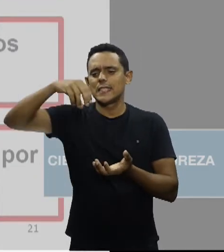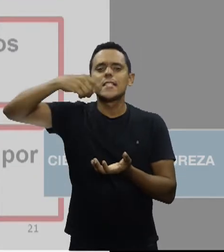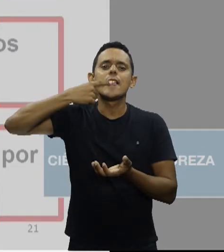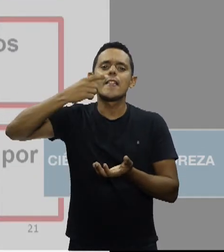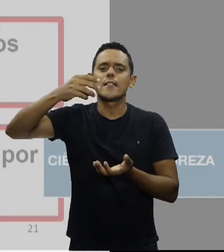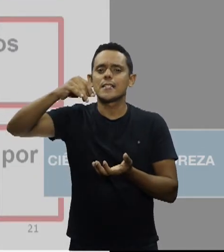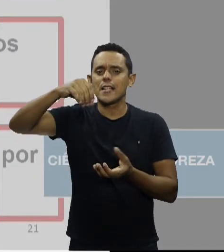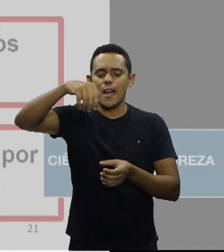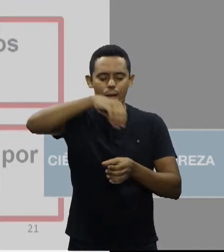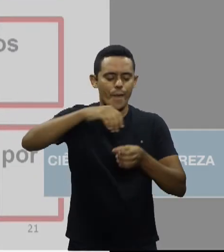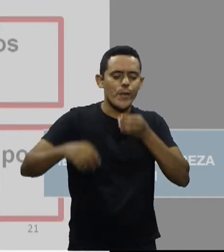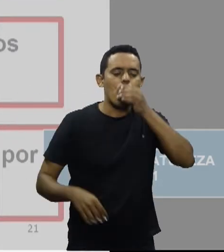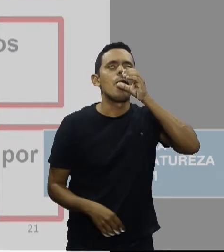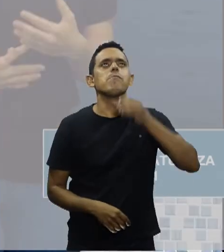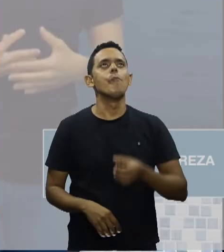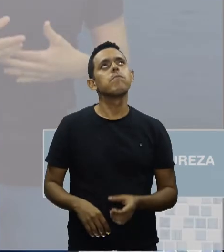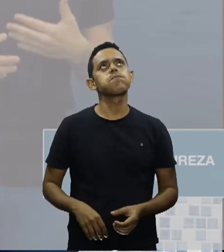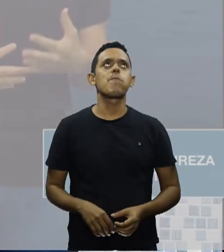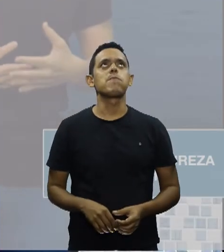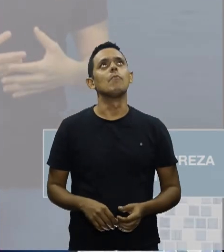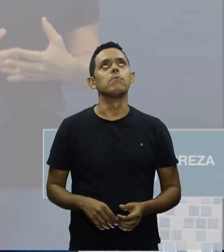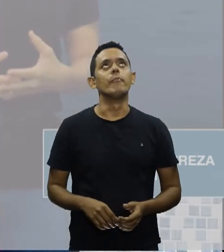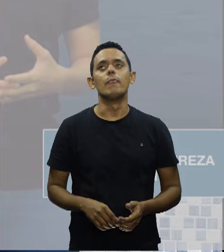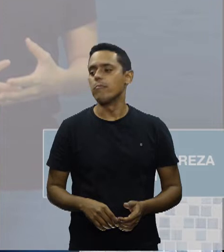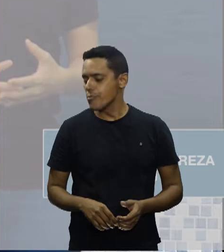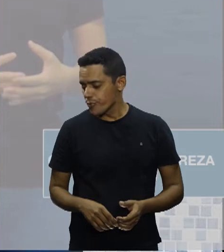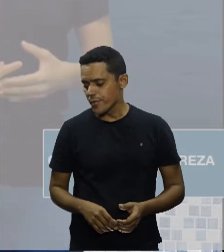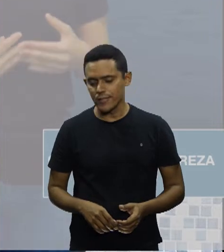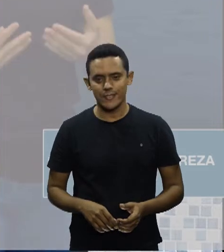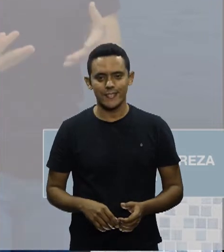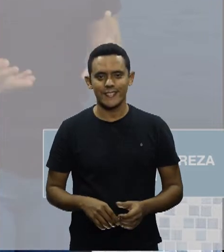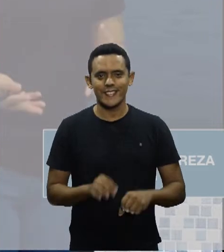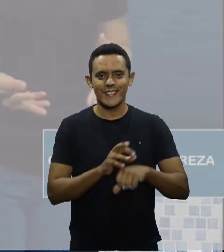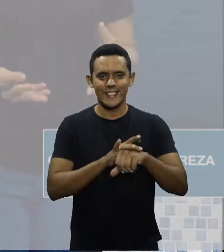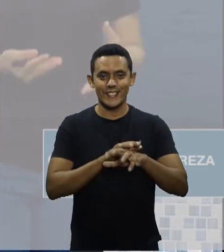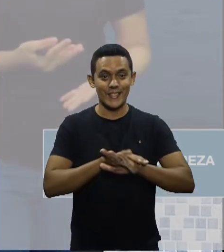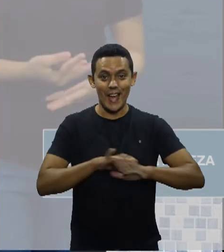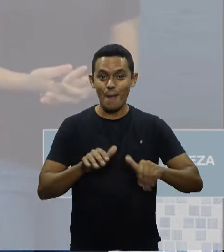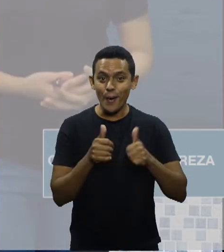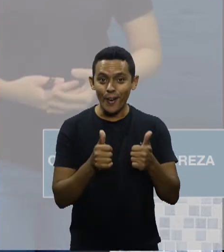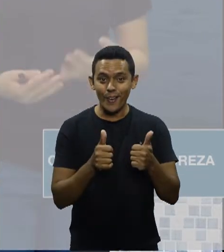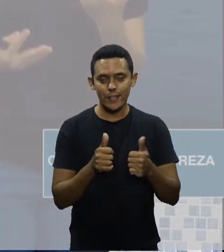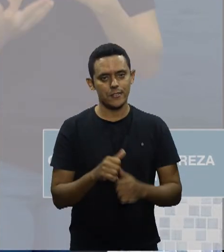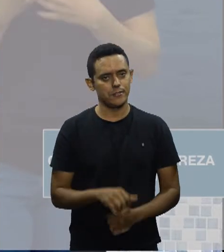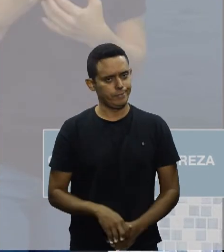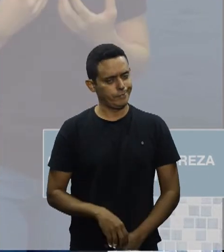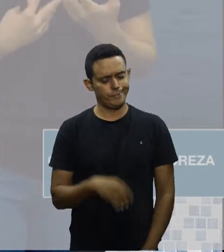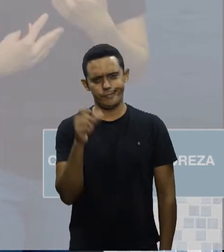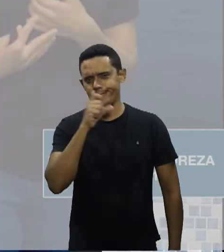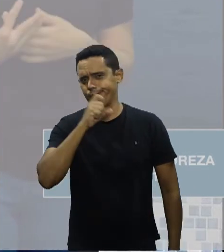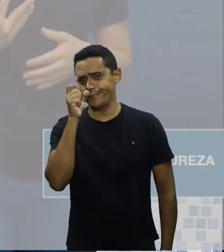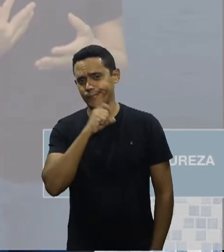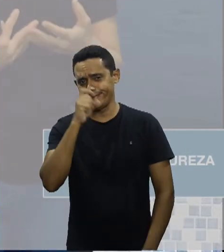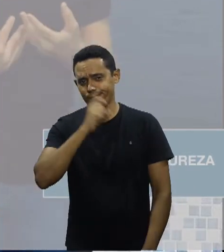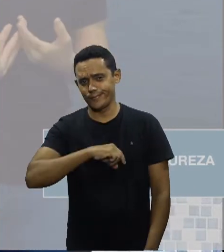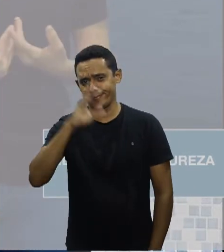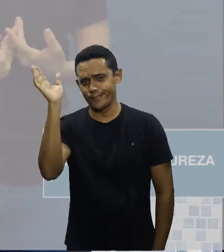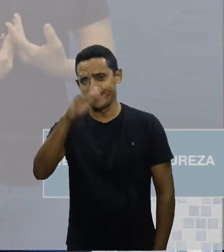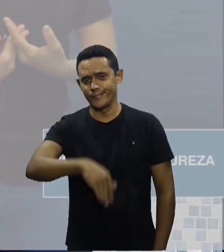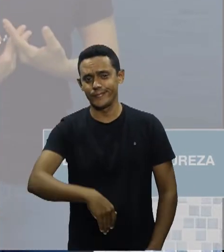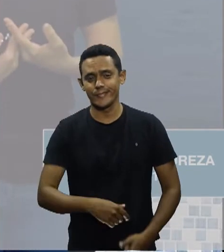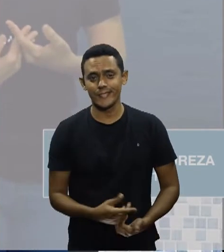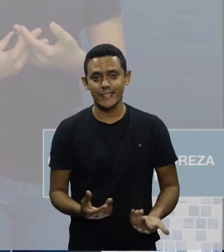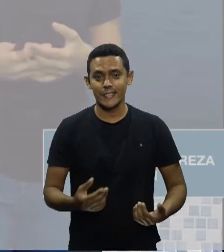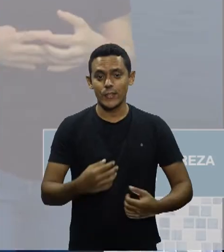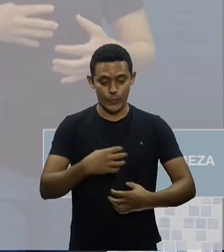isso não é verdade, tá certo? Ainda não existe hoje nada que elimine o coronavírus quando ele já está instalado dentro do